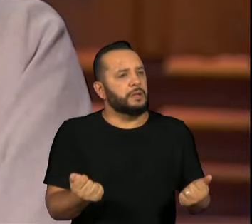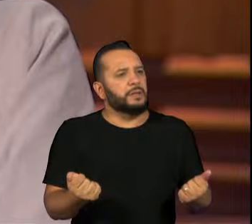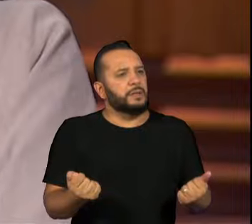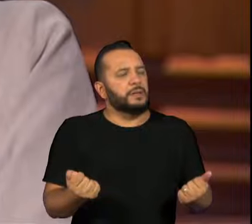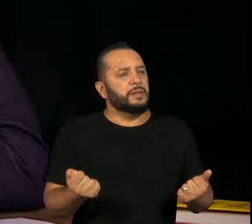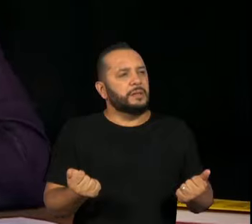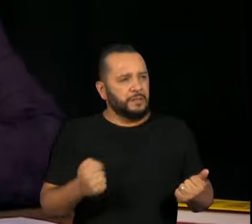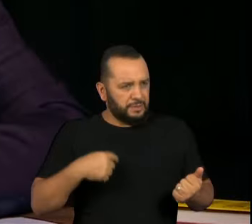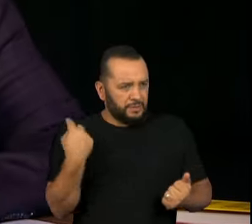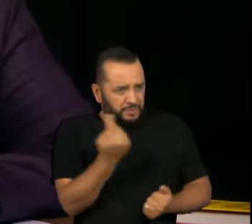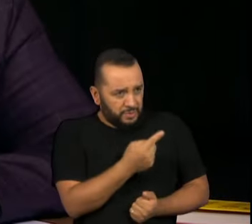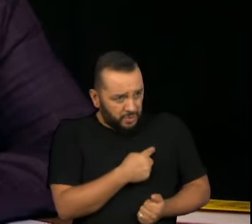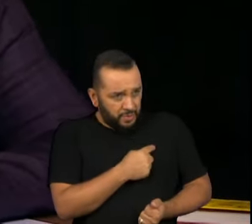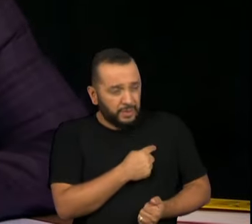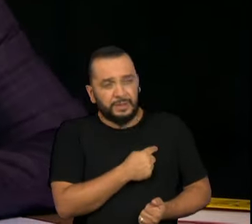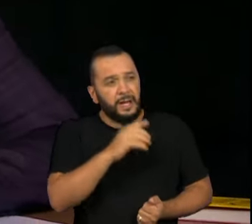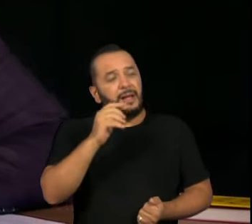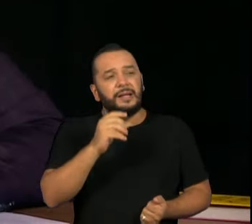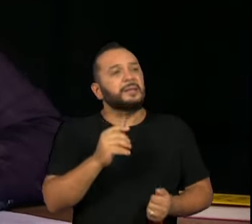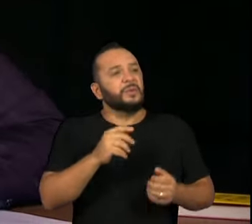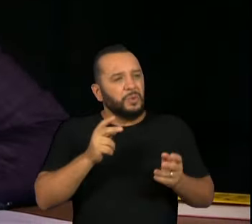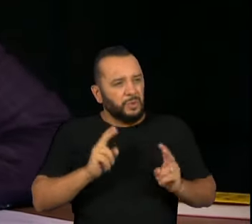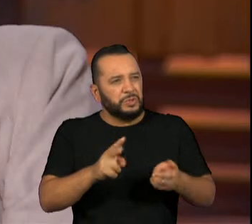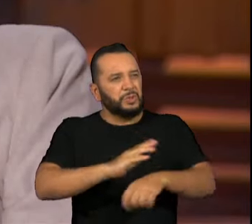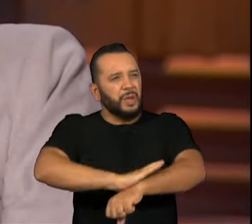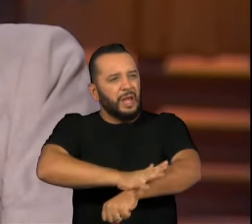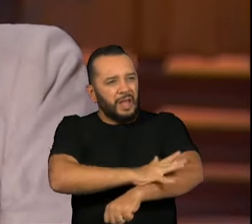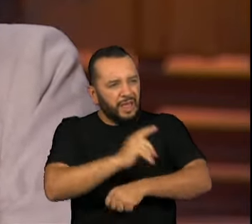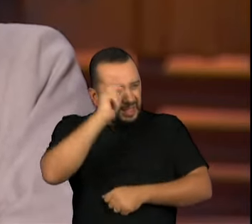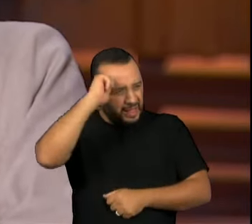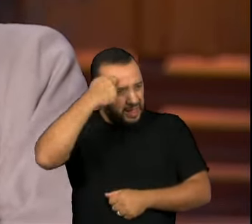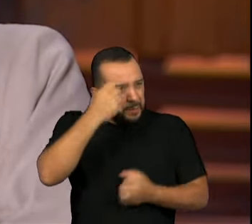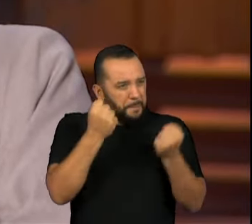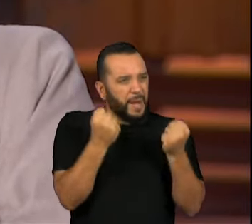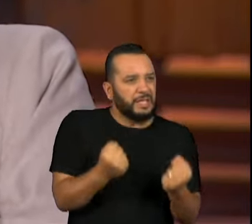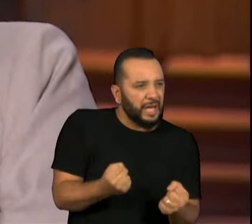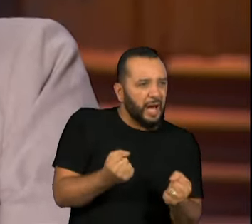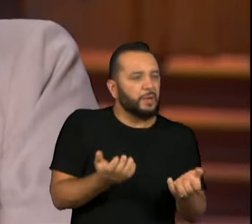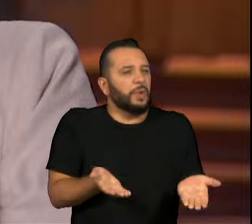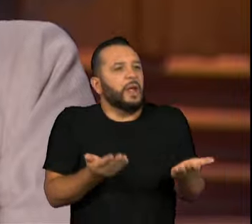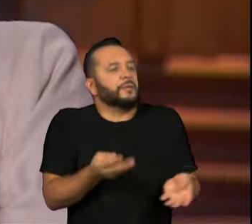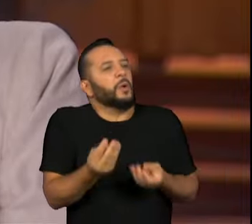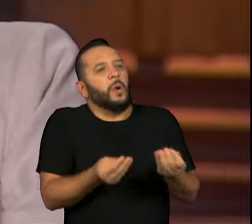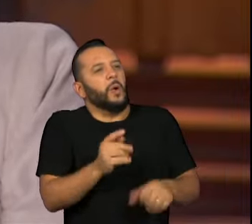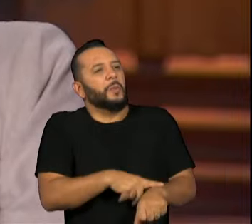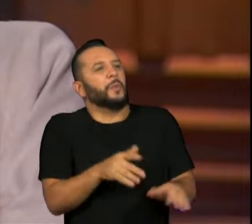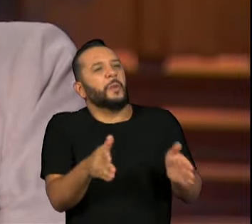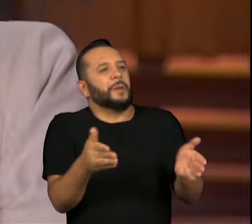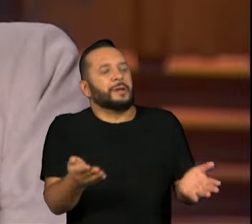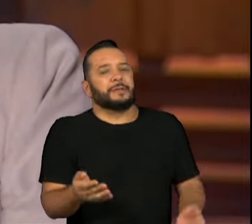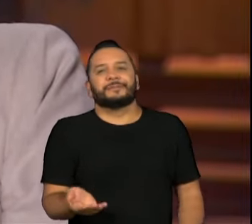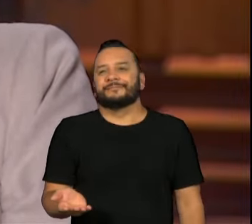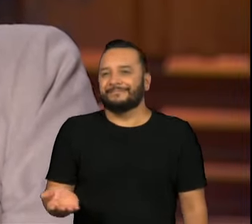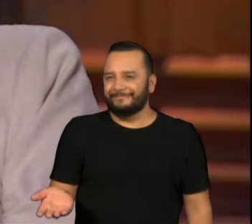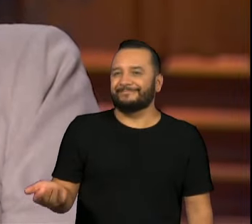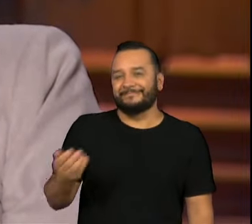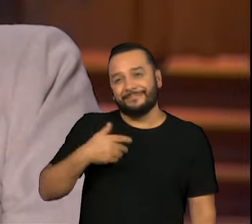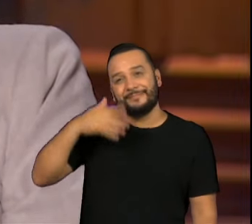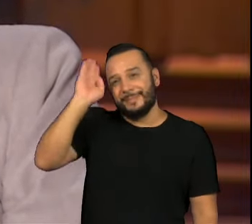tamanho da nos primeiros Capítulos um reset difícil não era né porque o Brasil com o mito da democracia